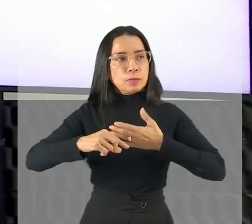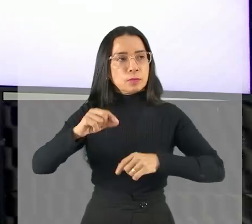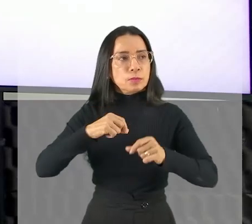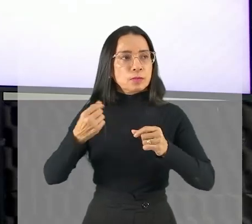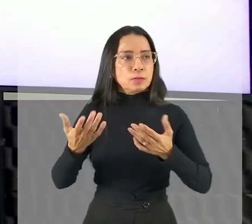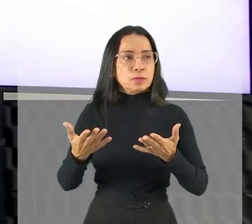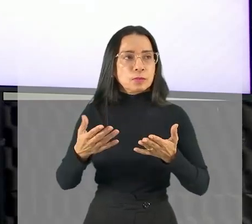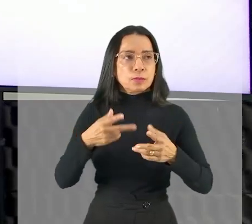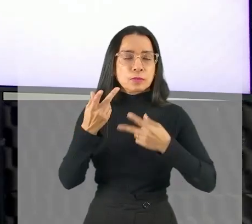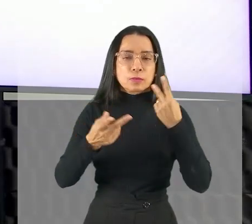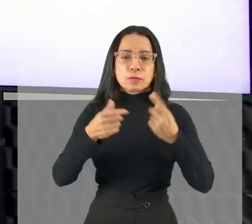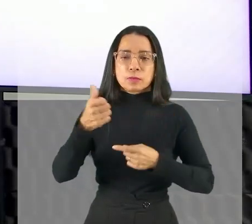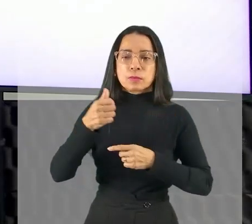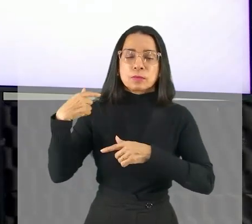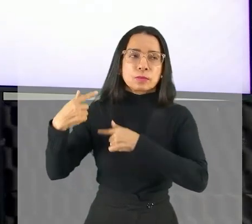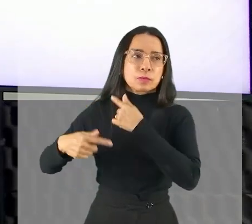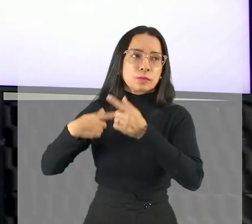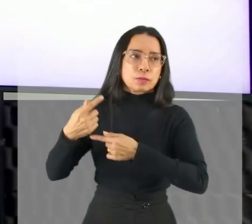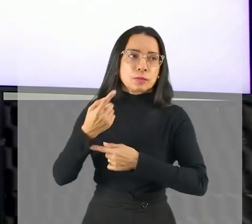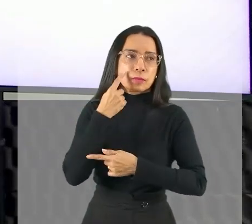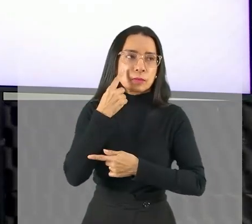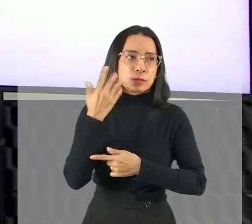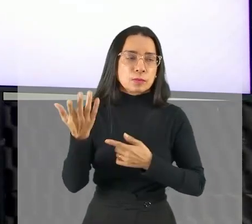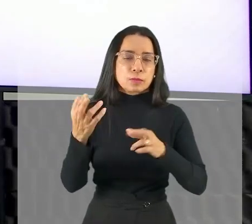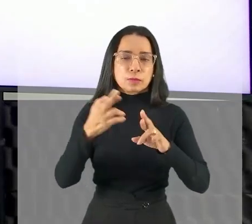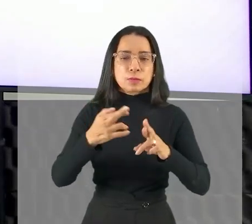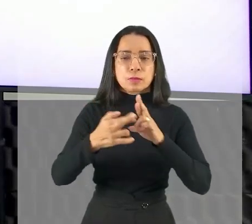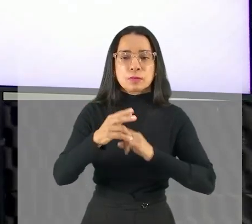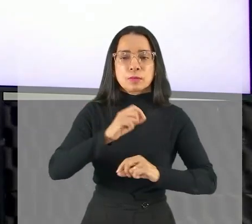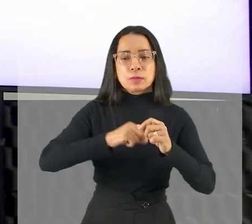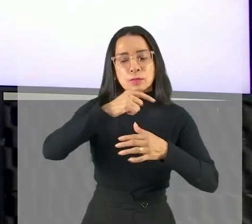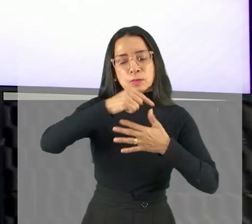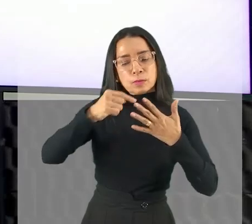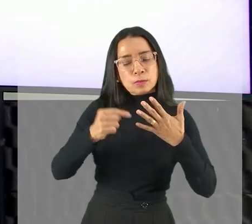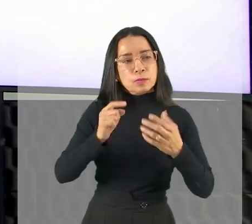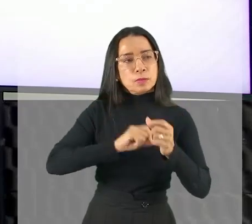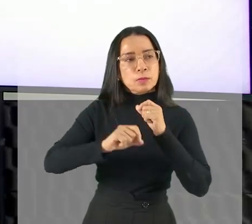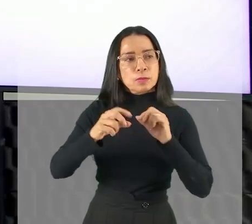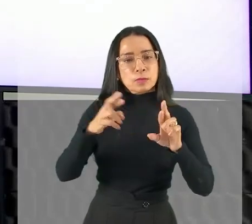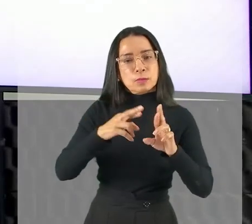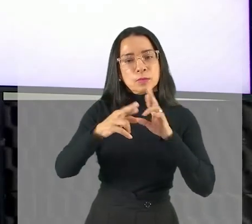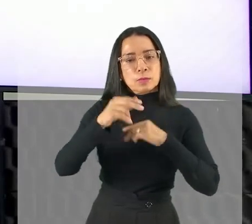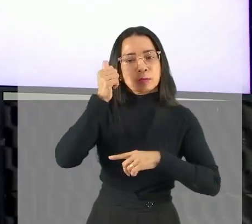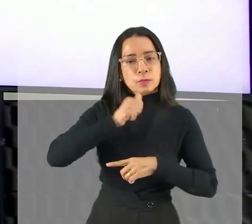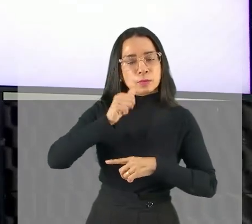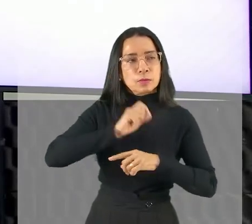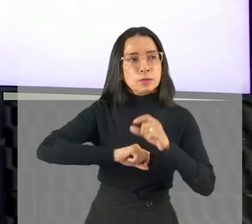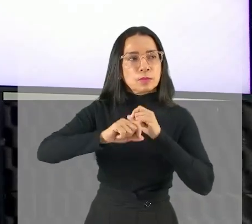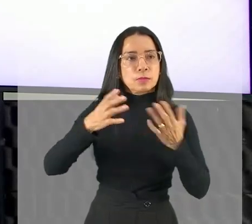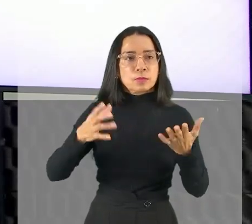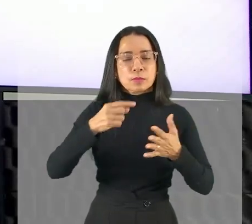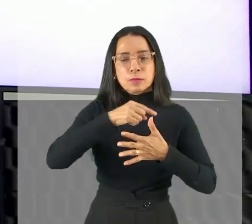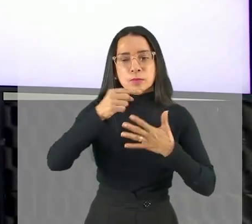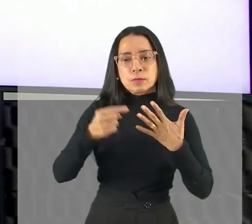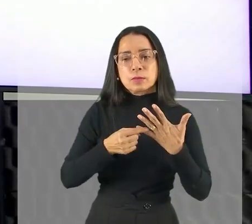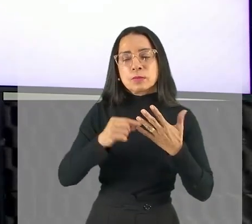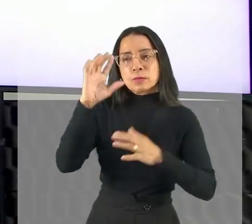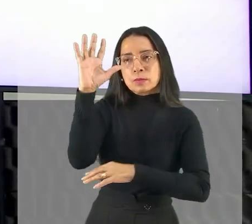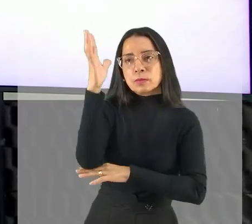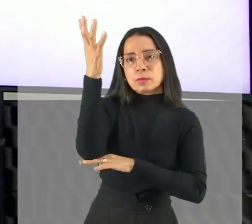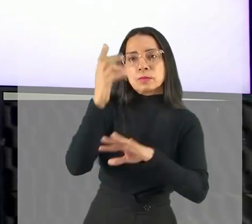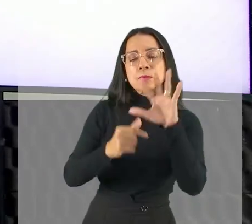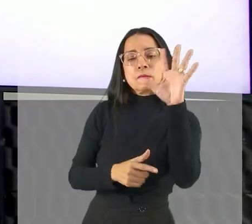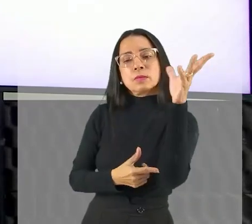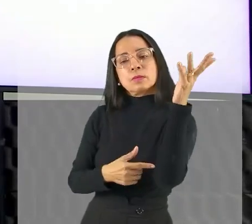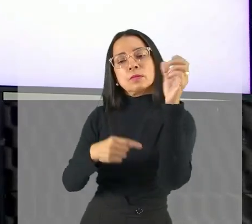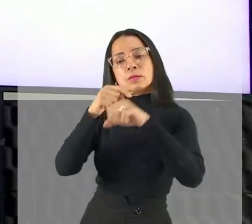geração do romantismo, a gente verifica muito essa relação dos aspectos relacionando a mulher com o aspecto da natureza, porque